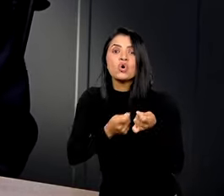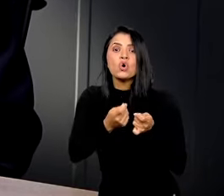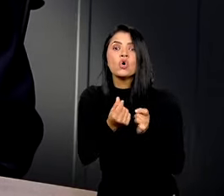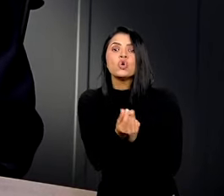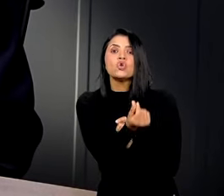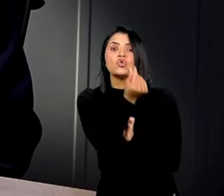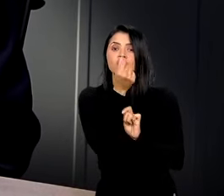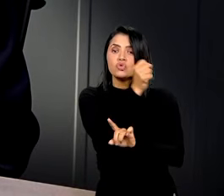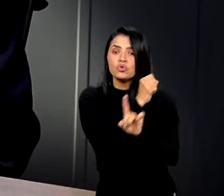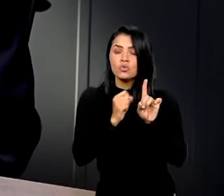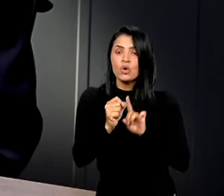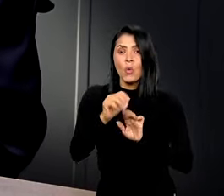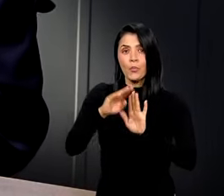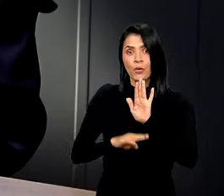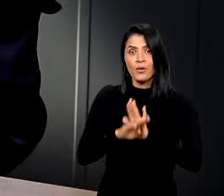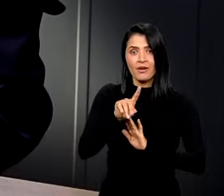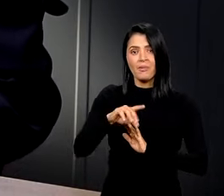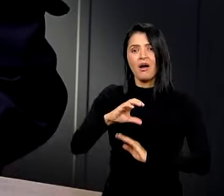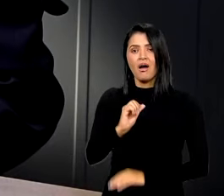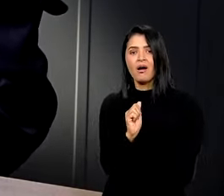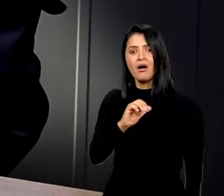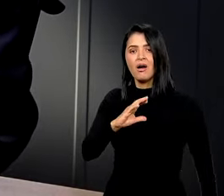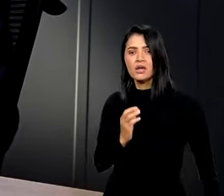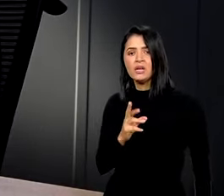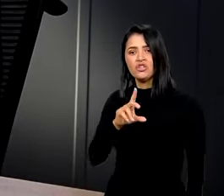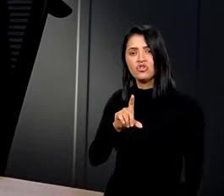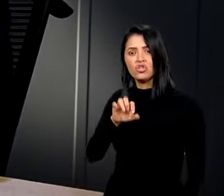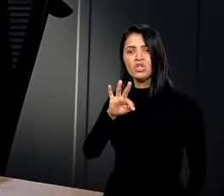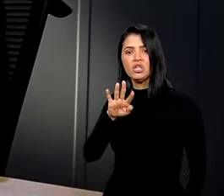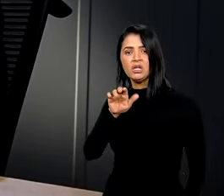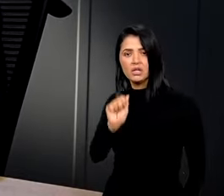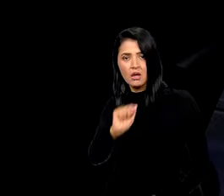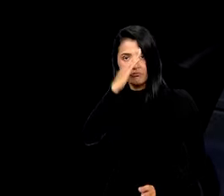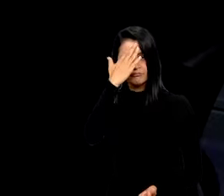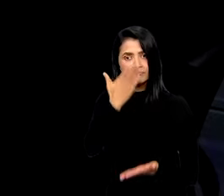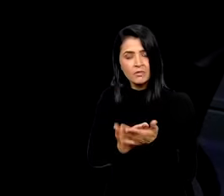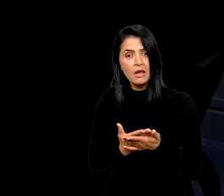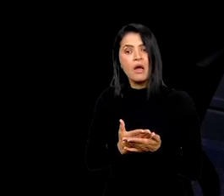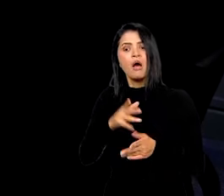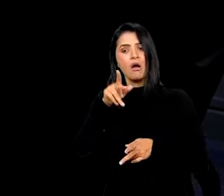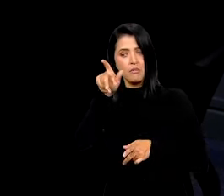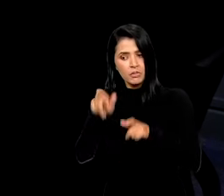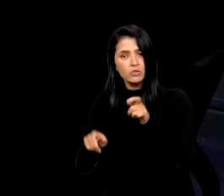o programa Acredita, para que as pessoas também possam desenvolver